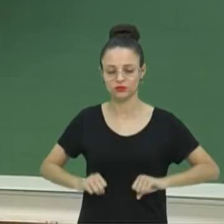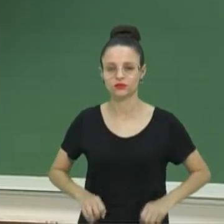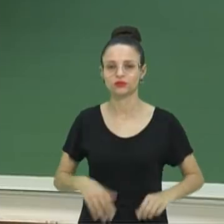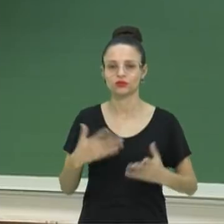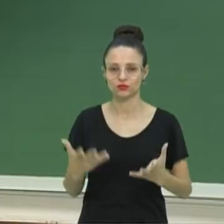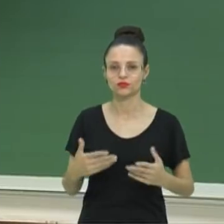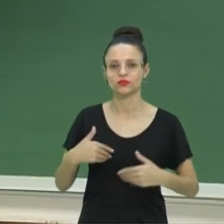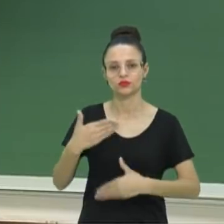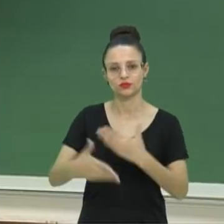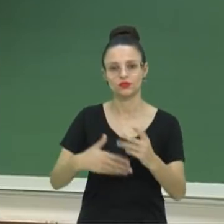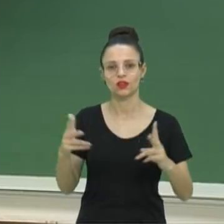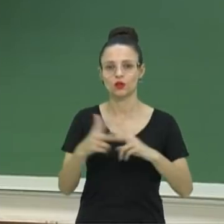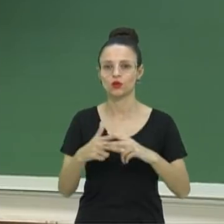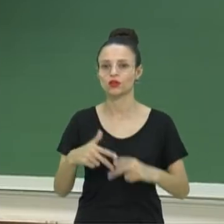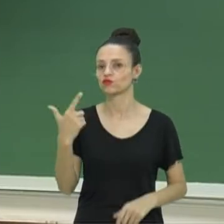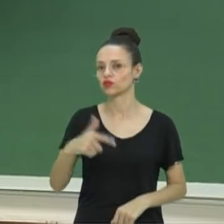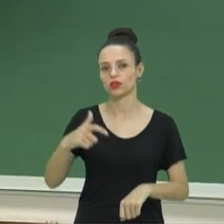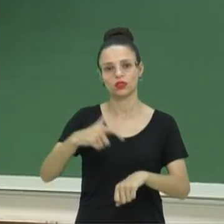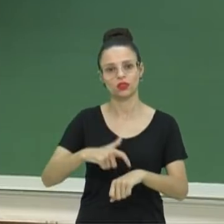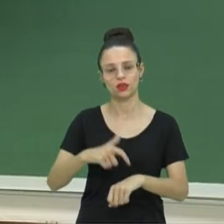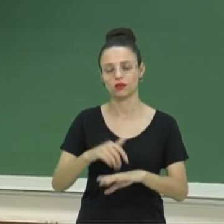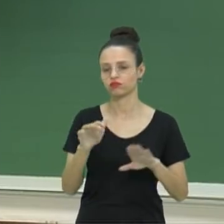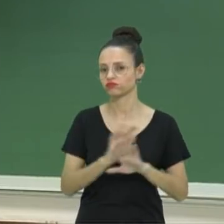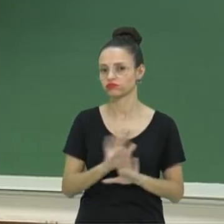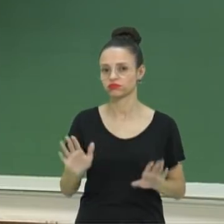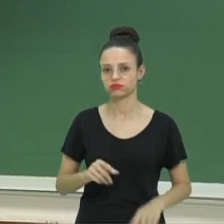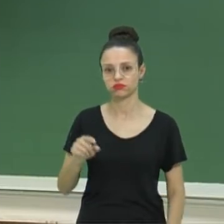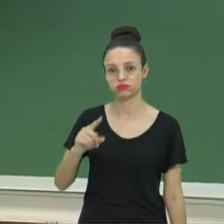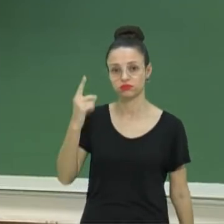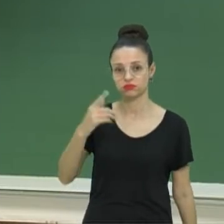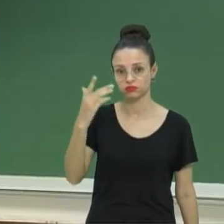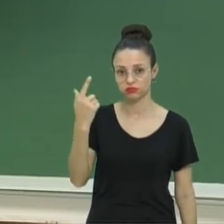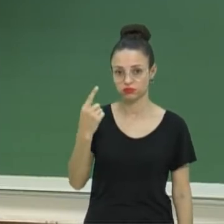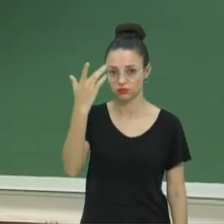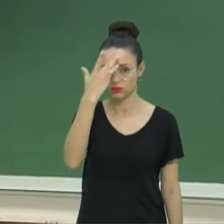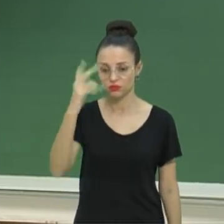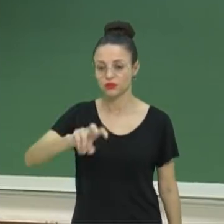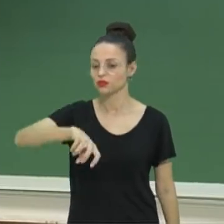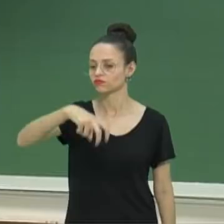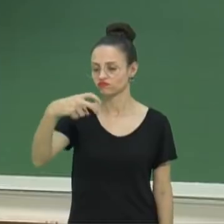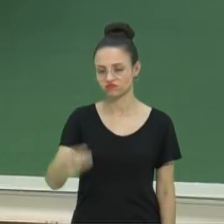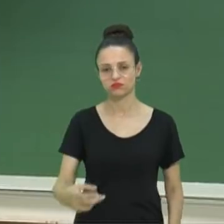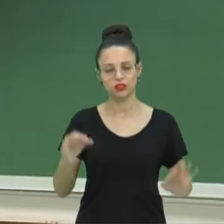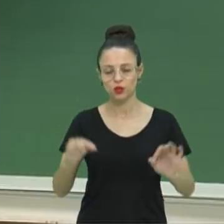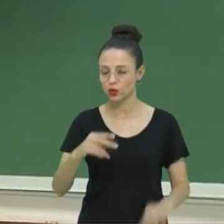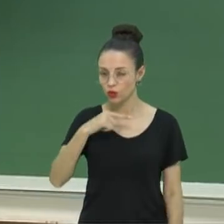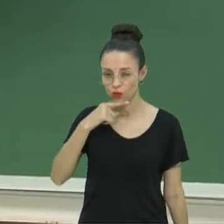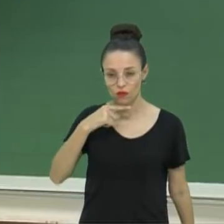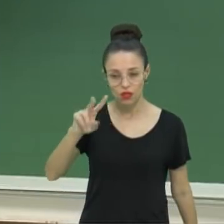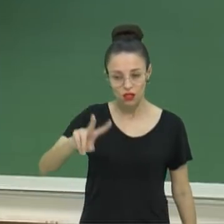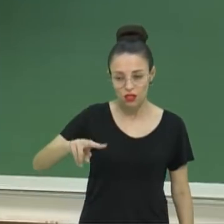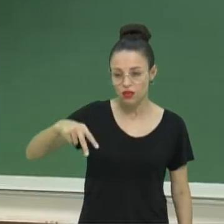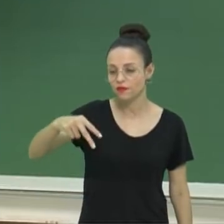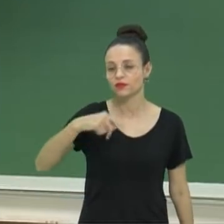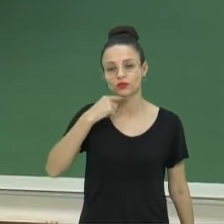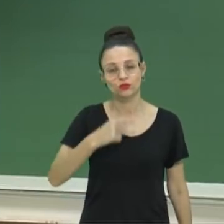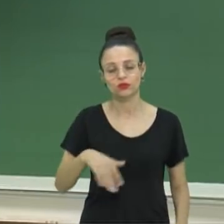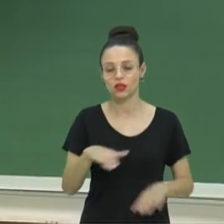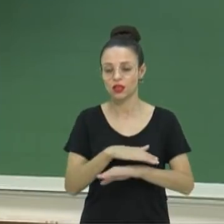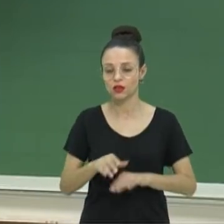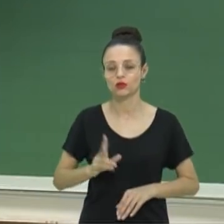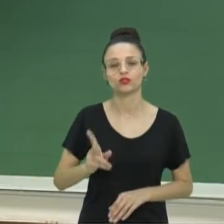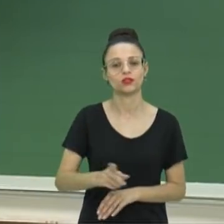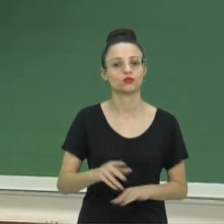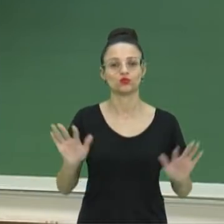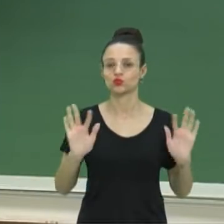desenvolvia ali a luta, né? Então, não existia tempo até que um dos lutadores fossem a nocaute mesmo, ele não conseguisse continuar, a luta